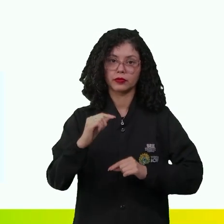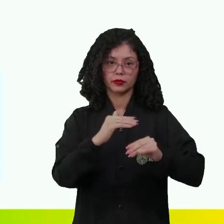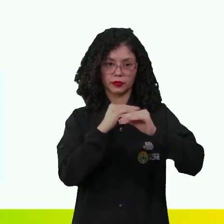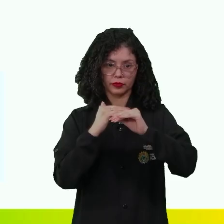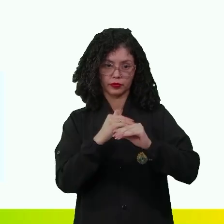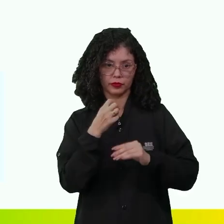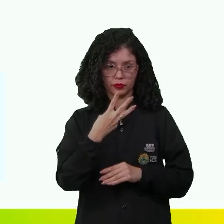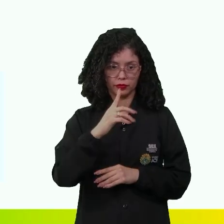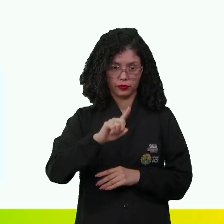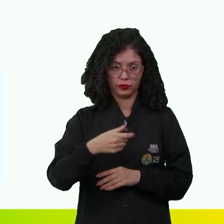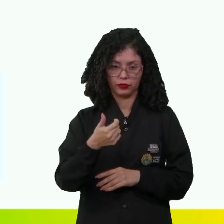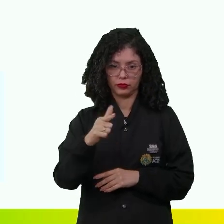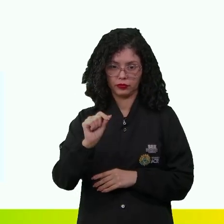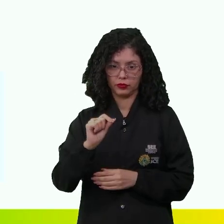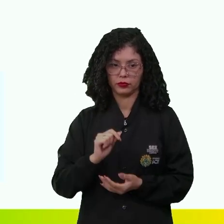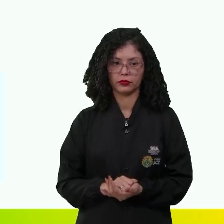a